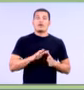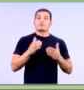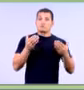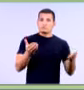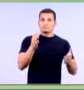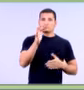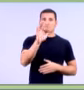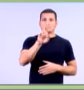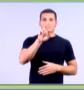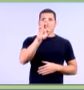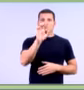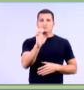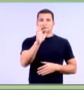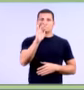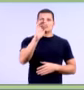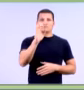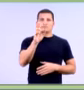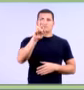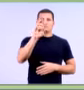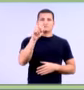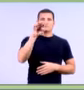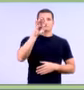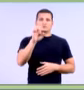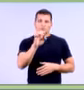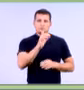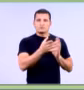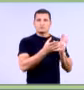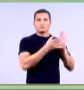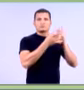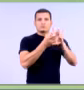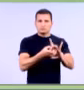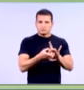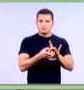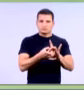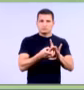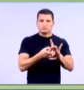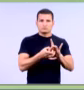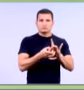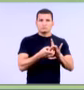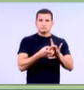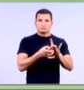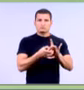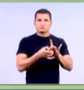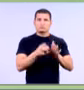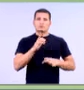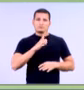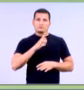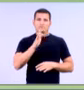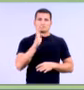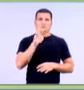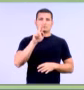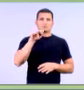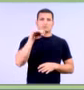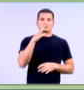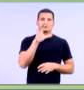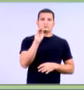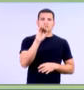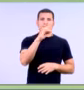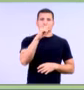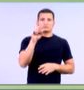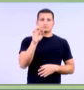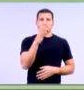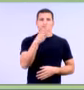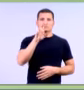quando a situação, quando o contexto, ele é enfatizado, nós temos a função referencial.